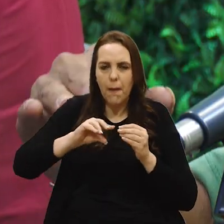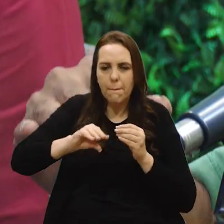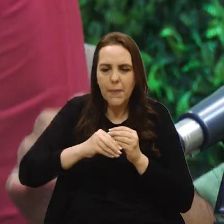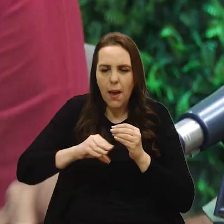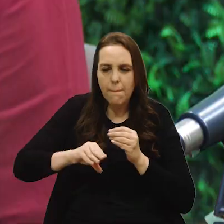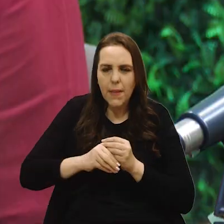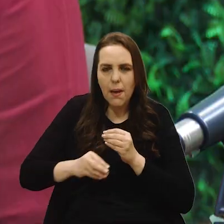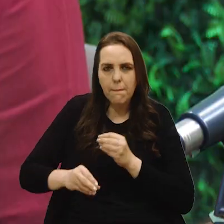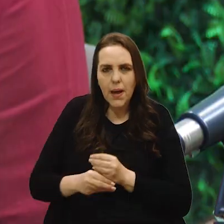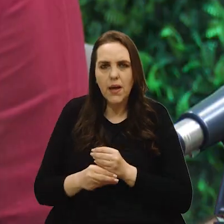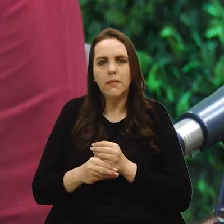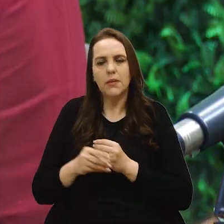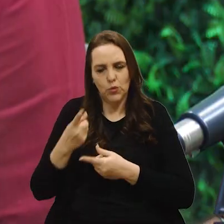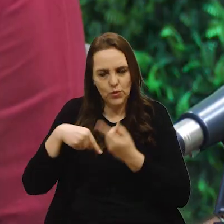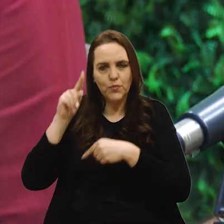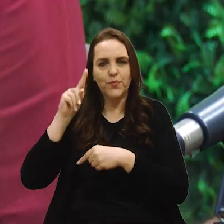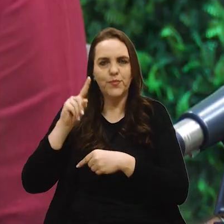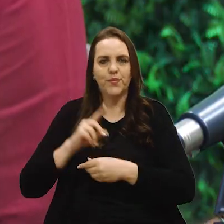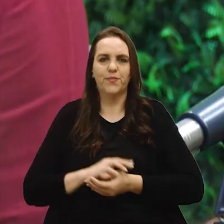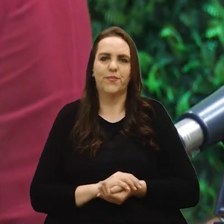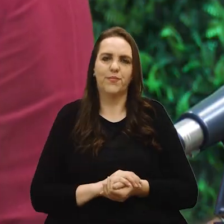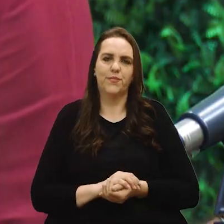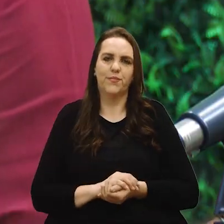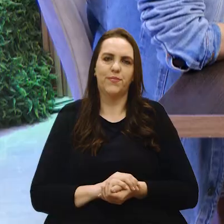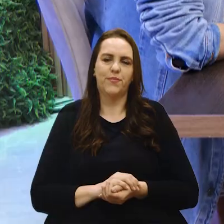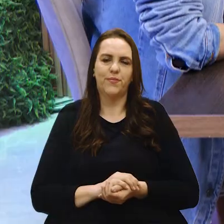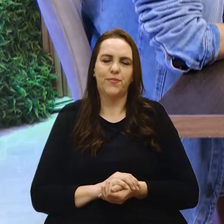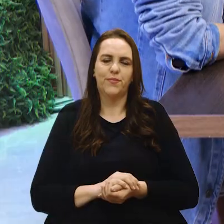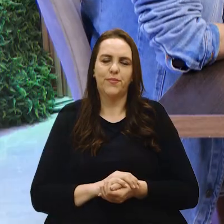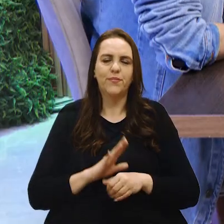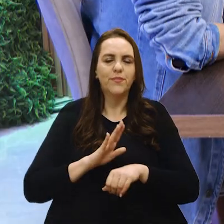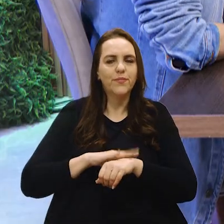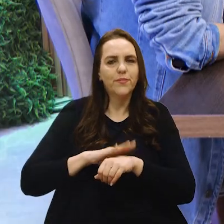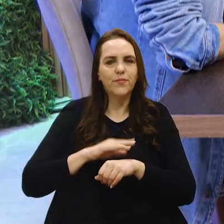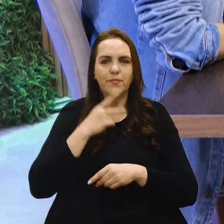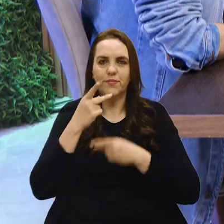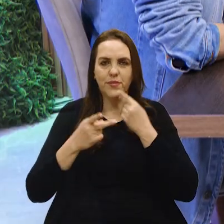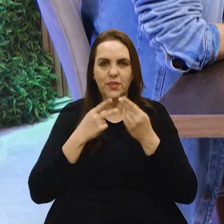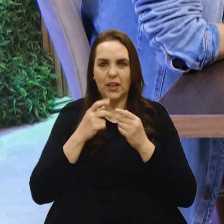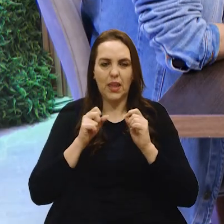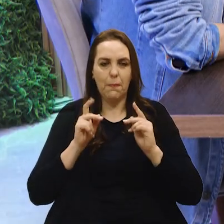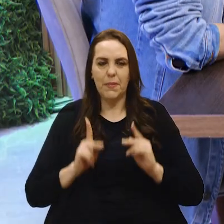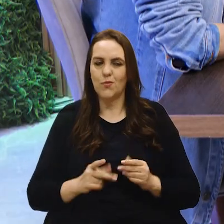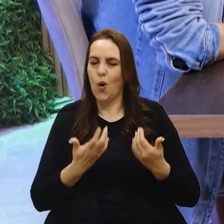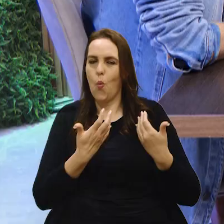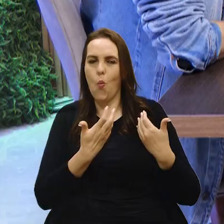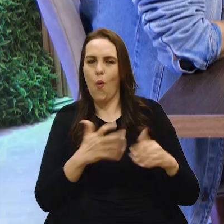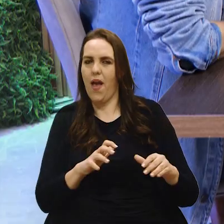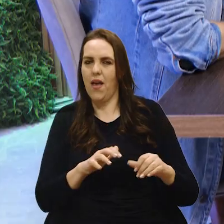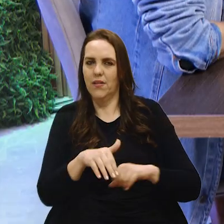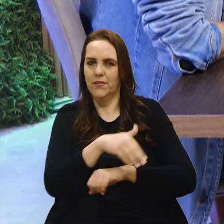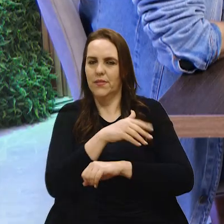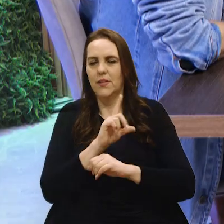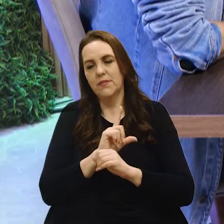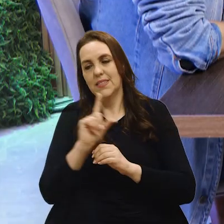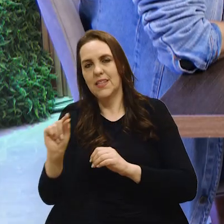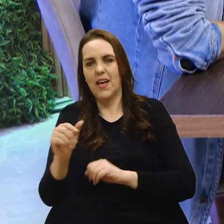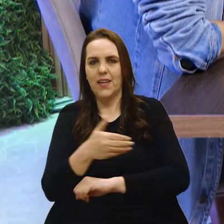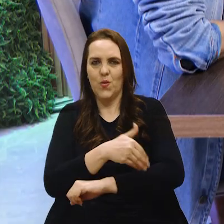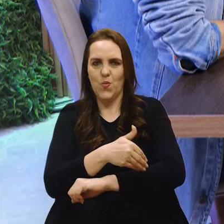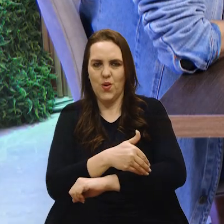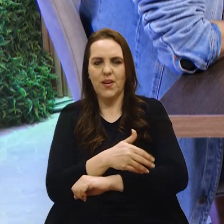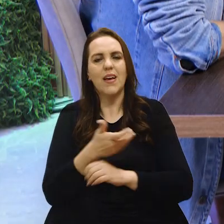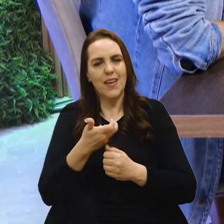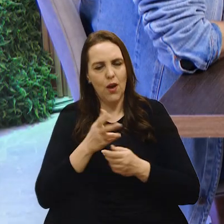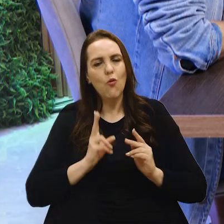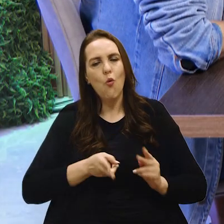estão sendo somadas, sabe? Quando a gente fala da pessoa que não quer sair das ruas, né? Eu acho que a